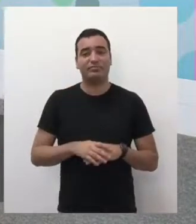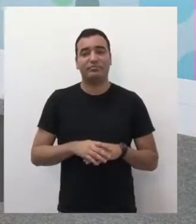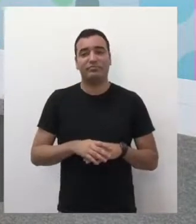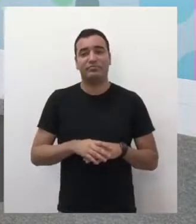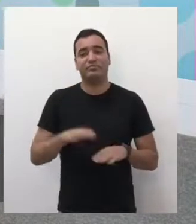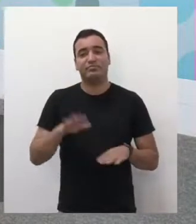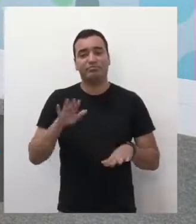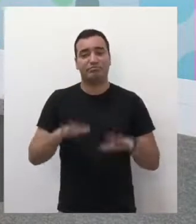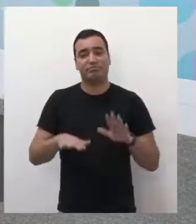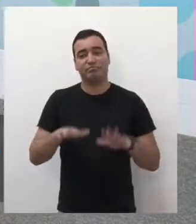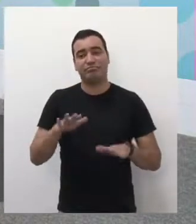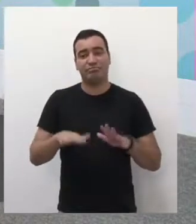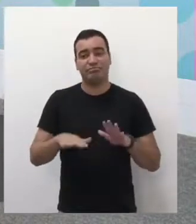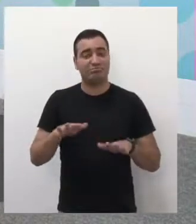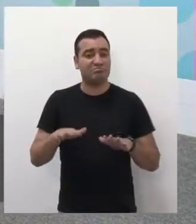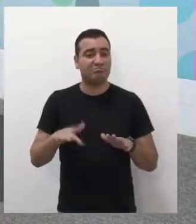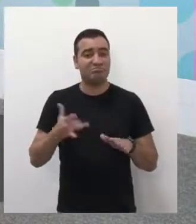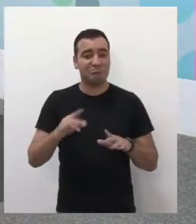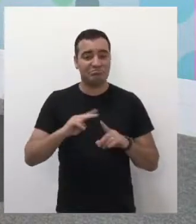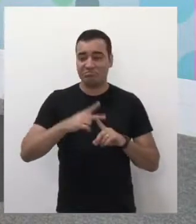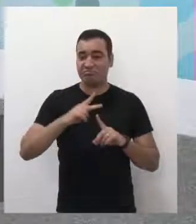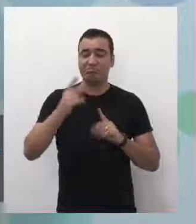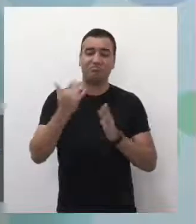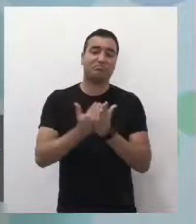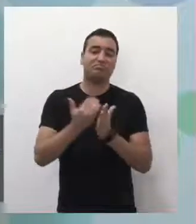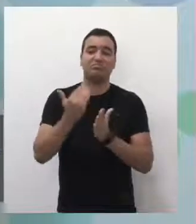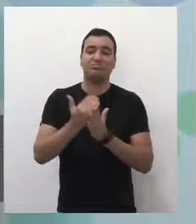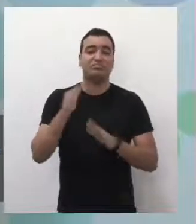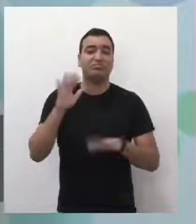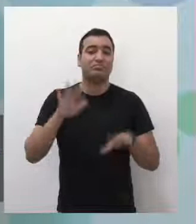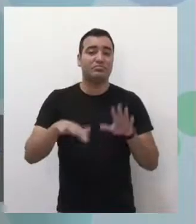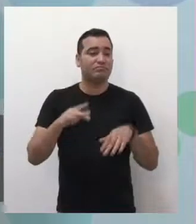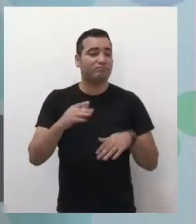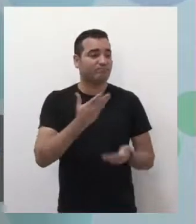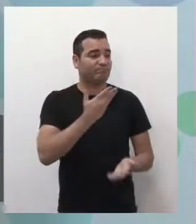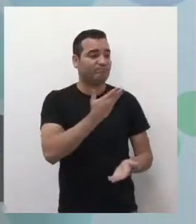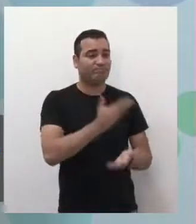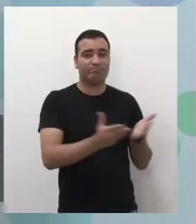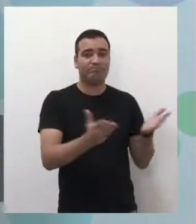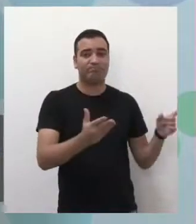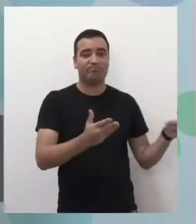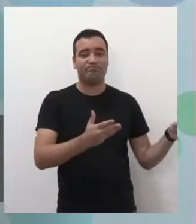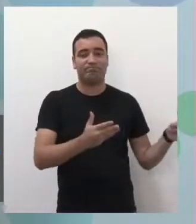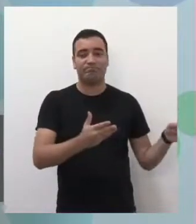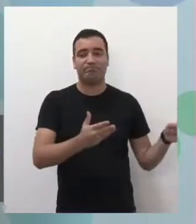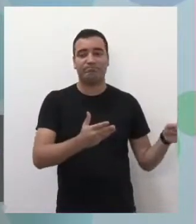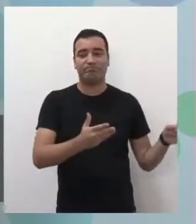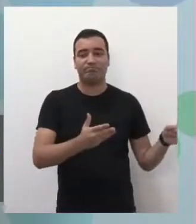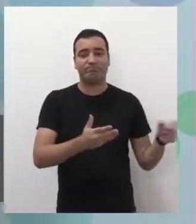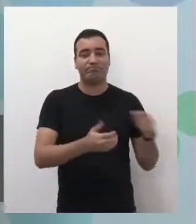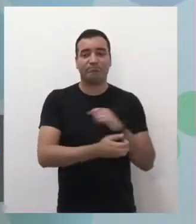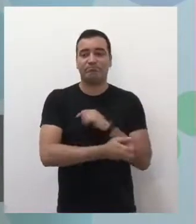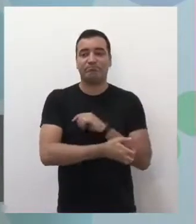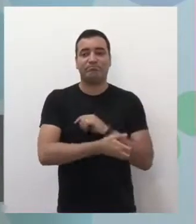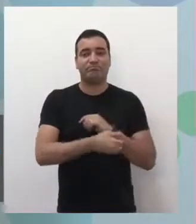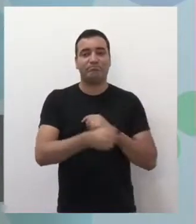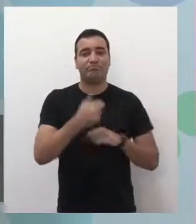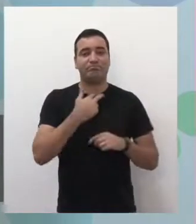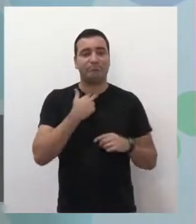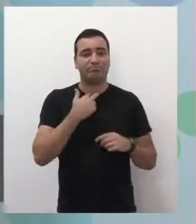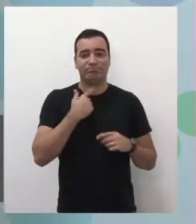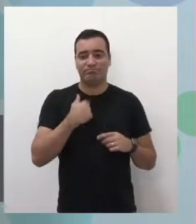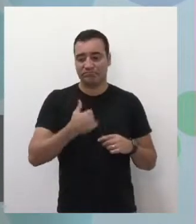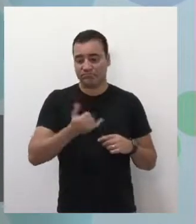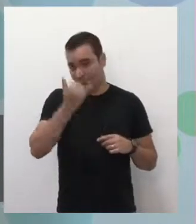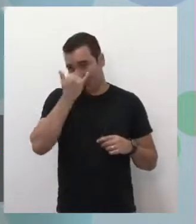o lucro. Sim. Mas às vezes é para repor uma perda que não pode cair no meu bolso. Eu